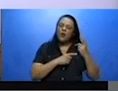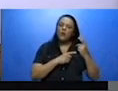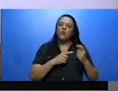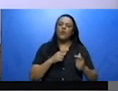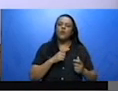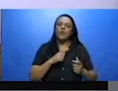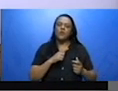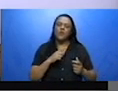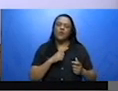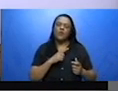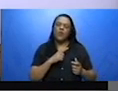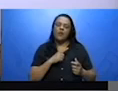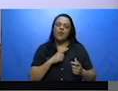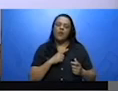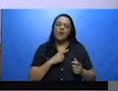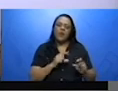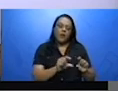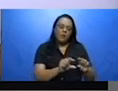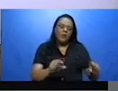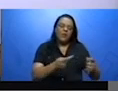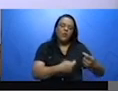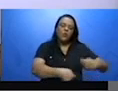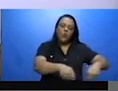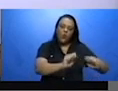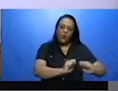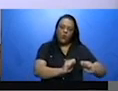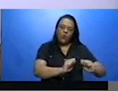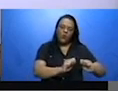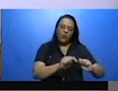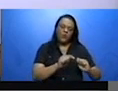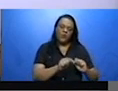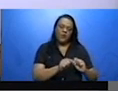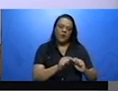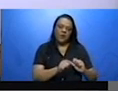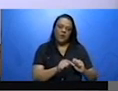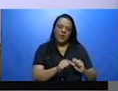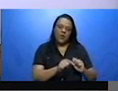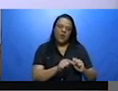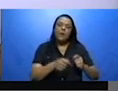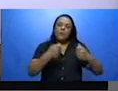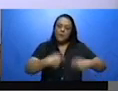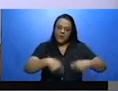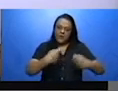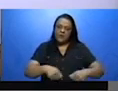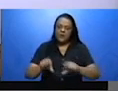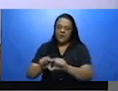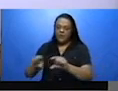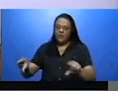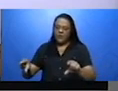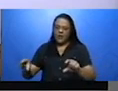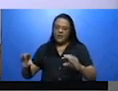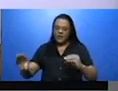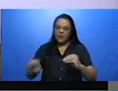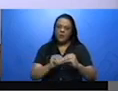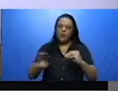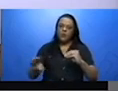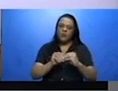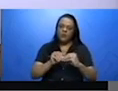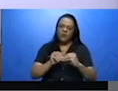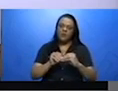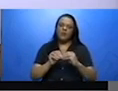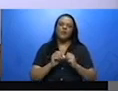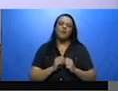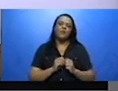a oração subordinada, aquele período, ele causa uma dependência da primeira oração,